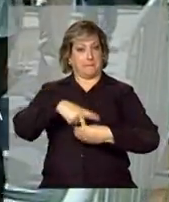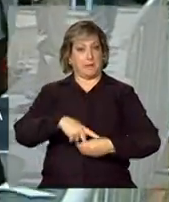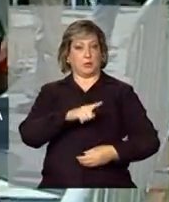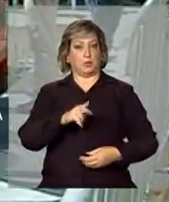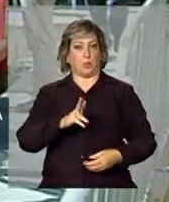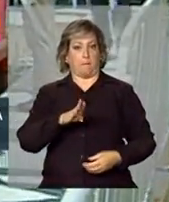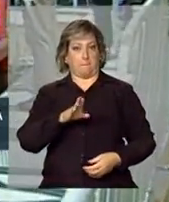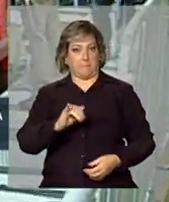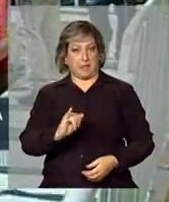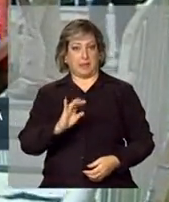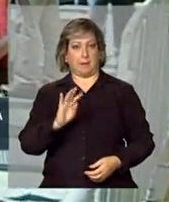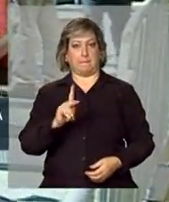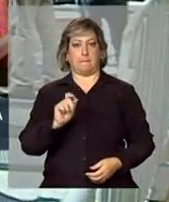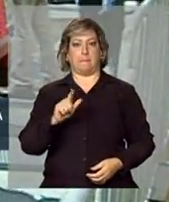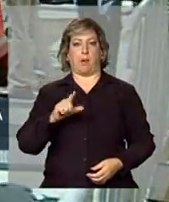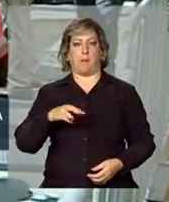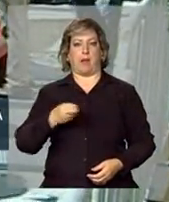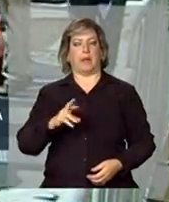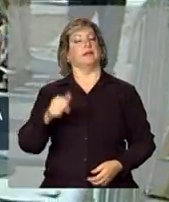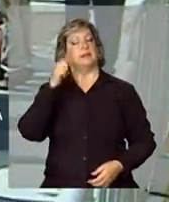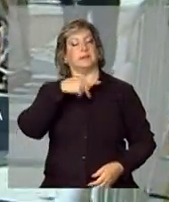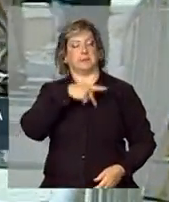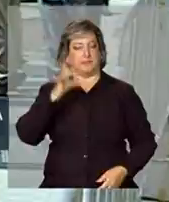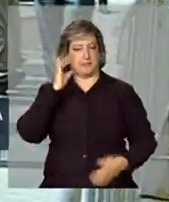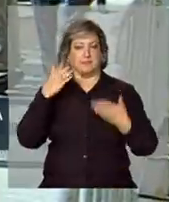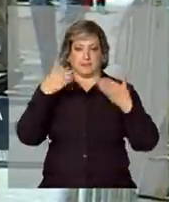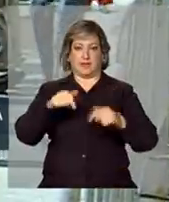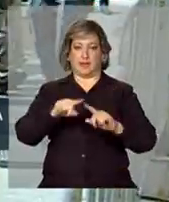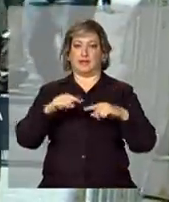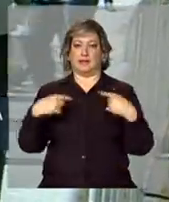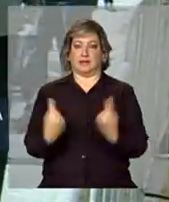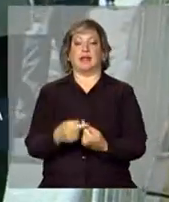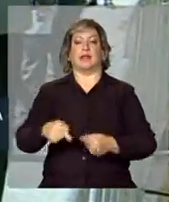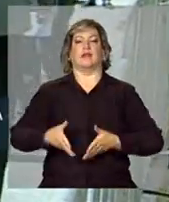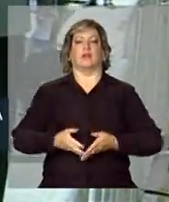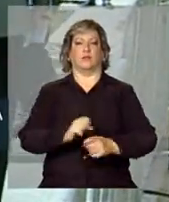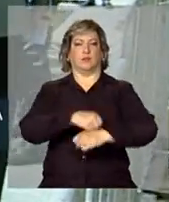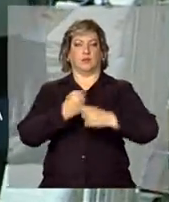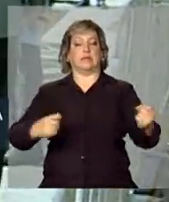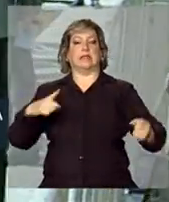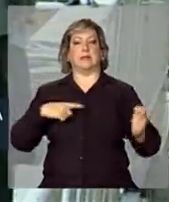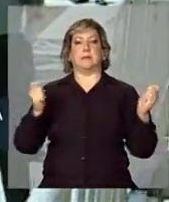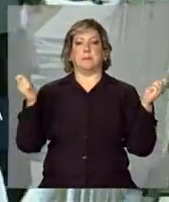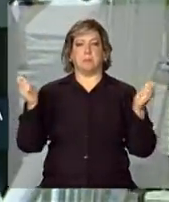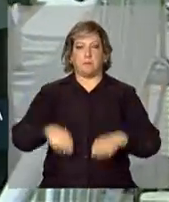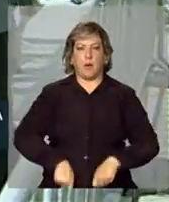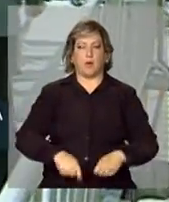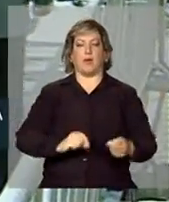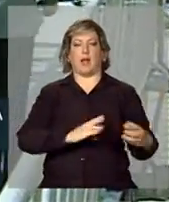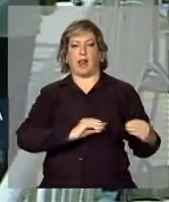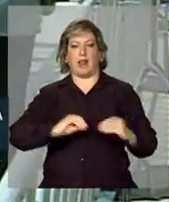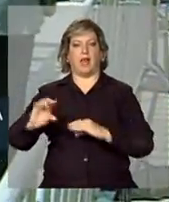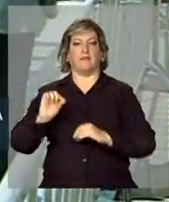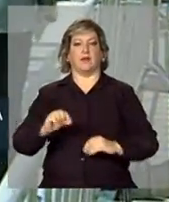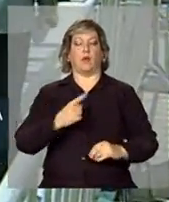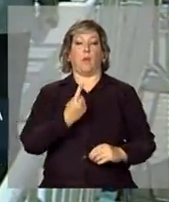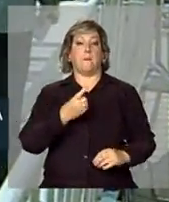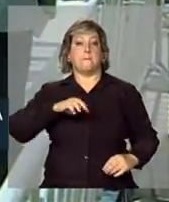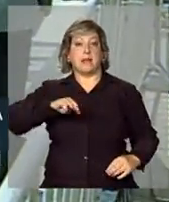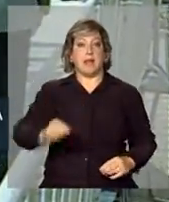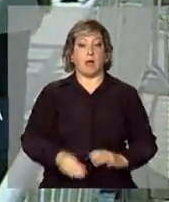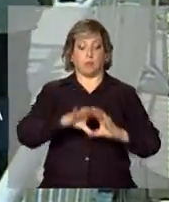Palmares a presidenta Dilma Roussef participa da cerimônia o navio tem a capacidade para transportar 1 milhão de Barris de